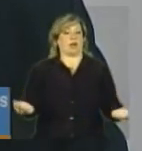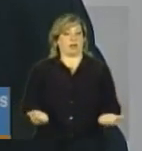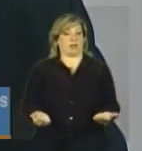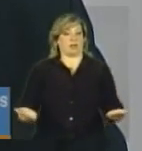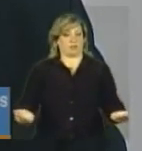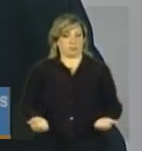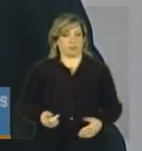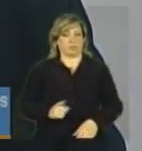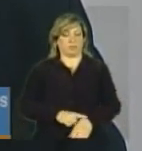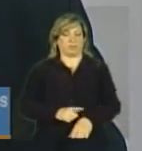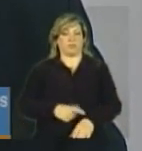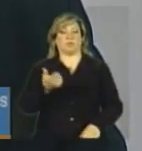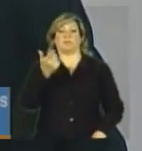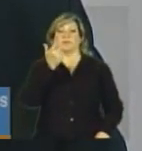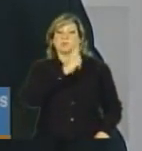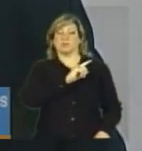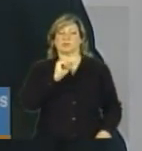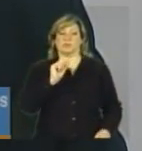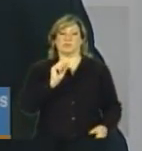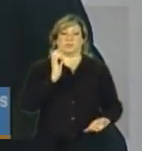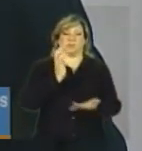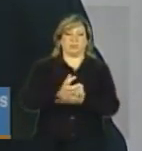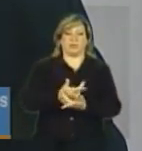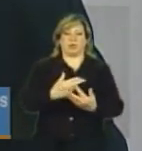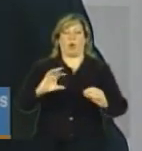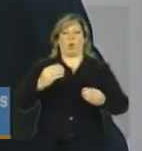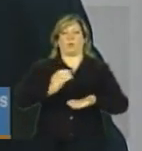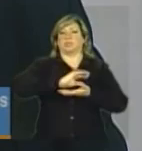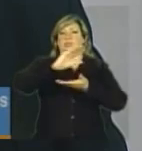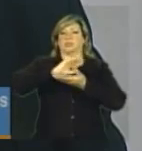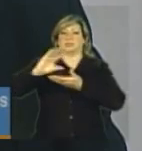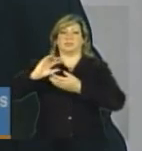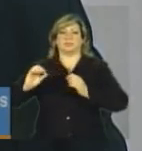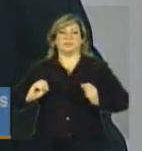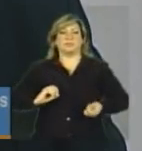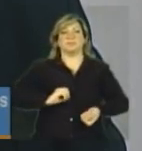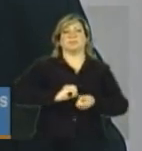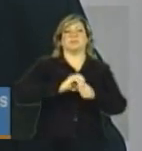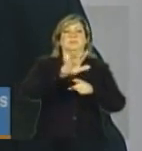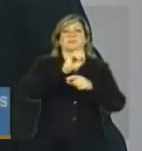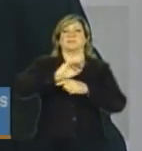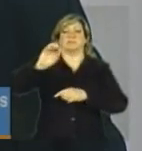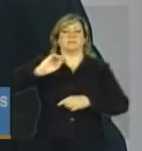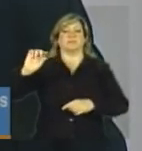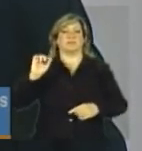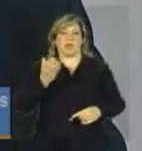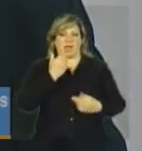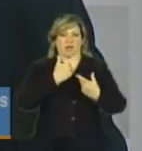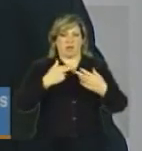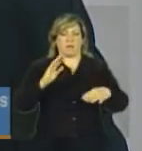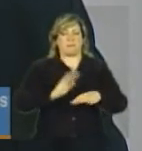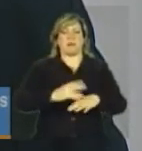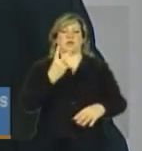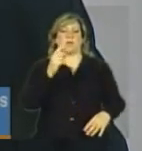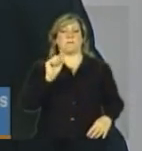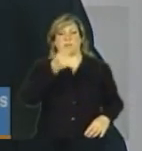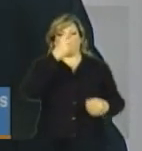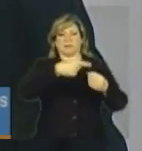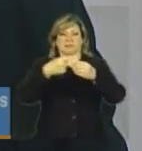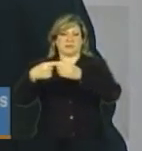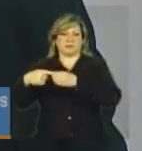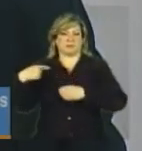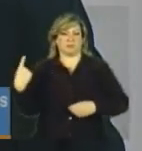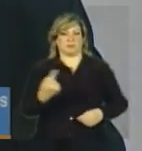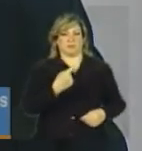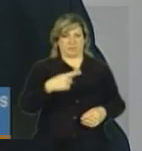né, eh, aquisições, né, ou destinações de alimentos realizados em mais de 2.000 municípios no país. Então, ele é um programa que